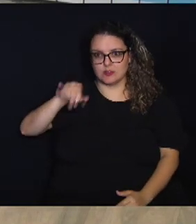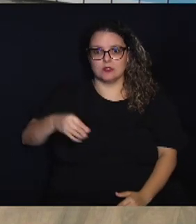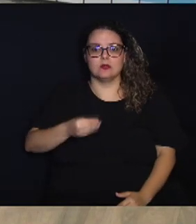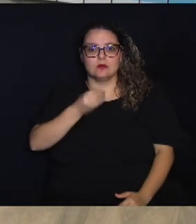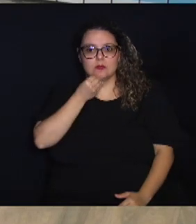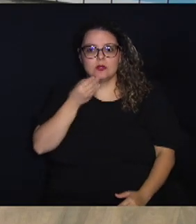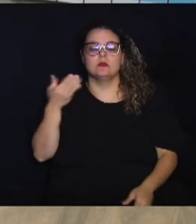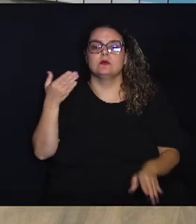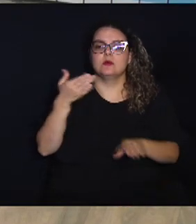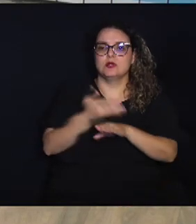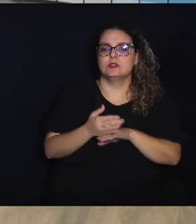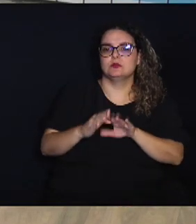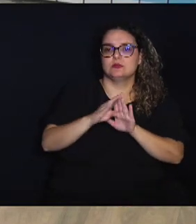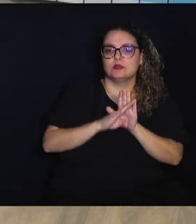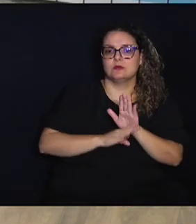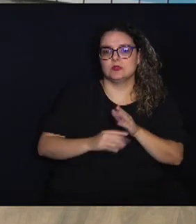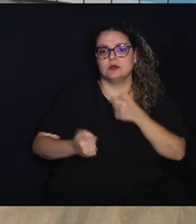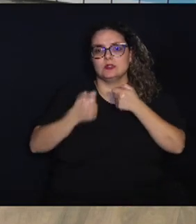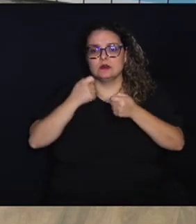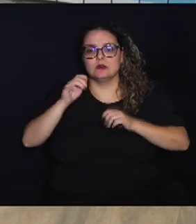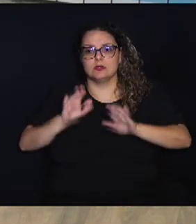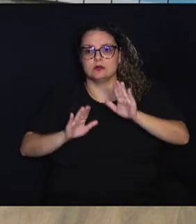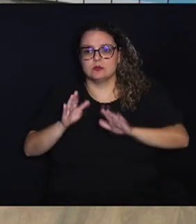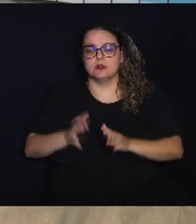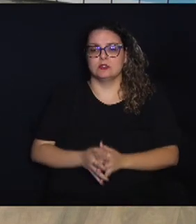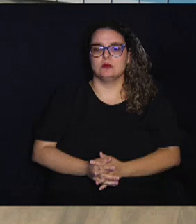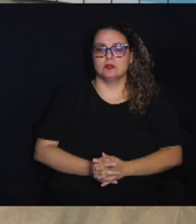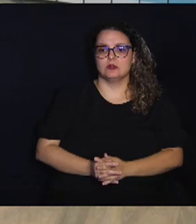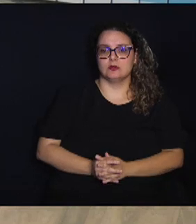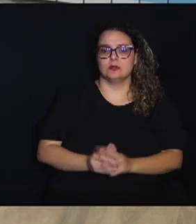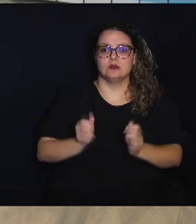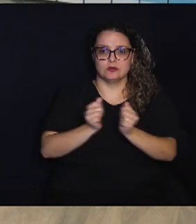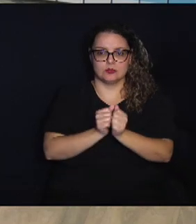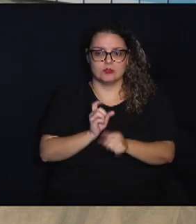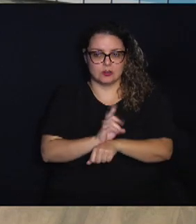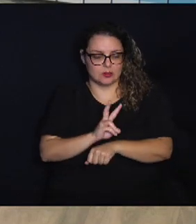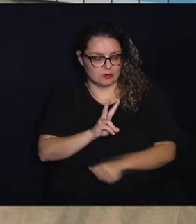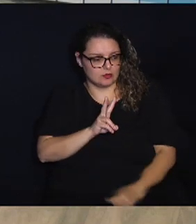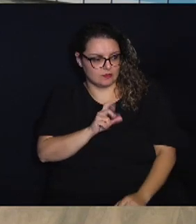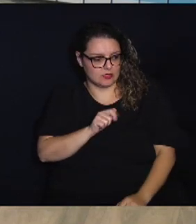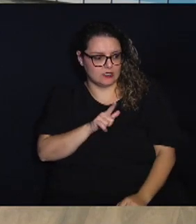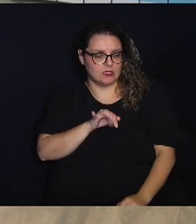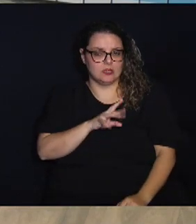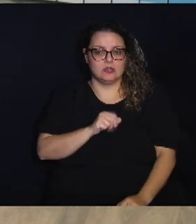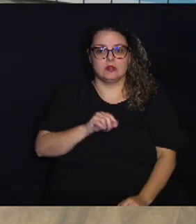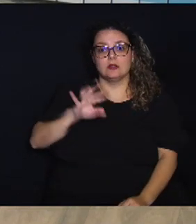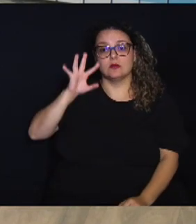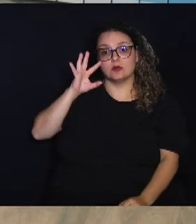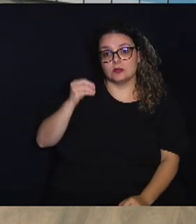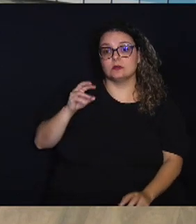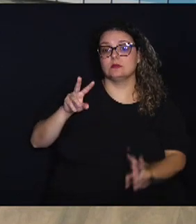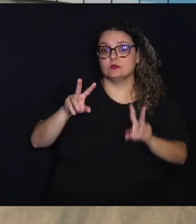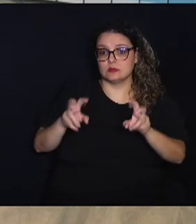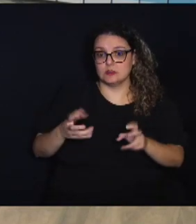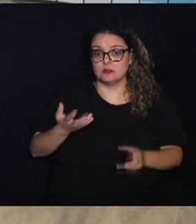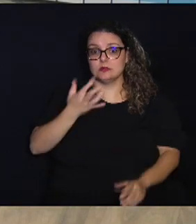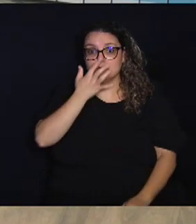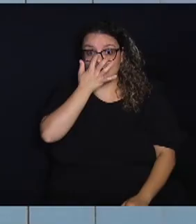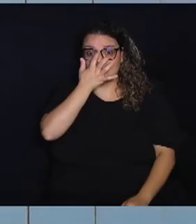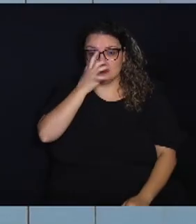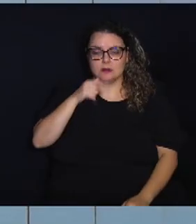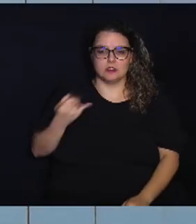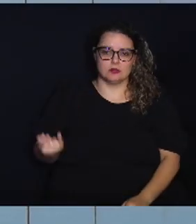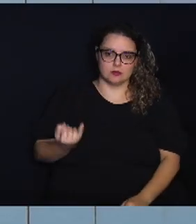estar participando do programa Questão de Ordem, juntamente com a doutora Valéria, aí, uma conhecedora do assunto, e é importante esse